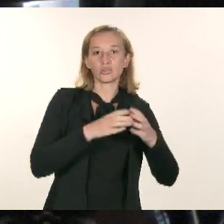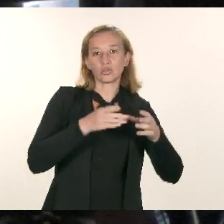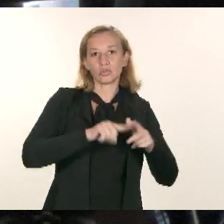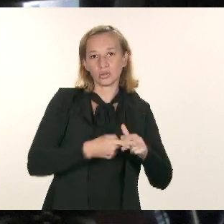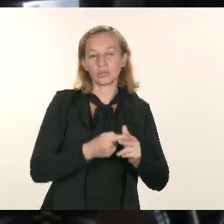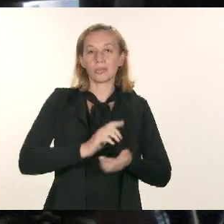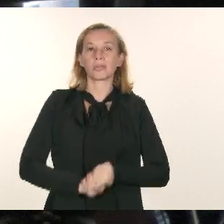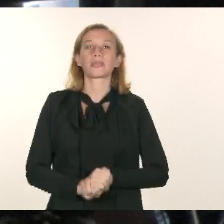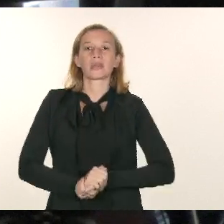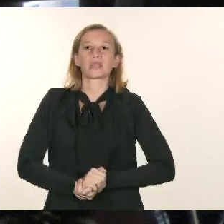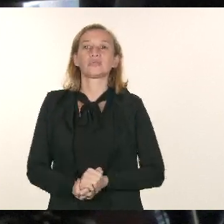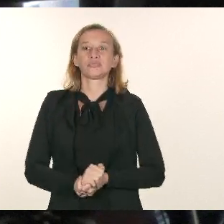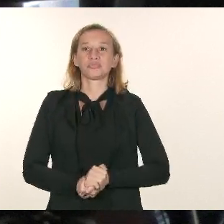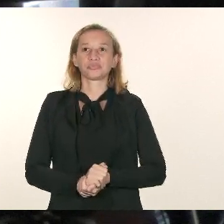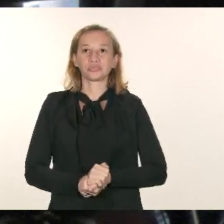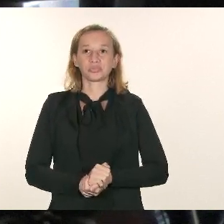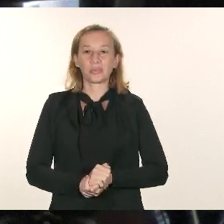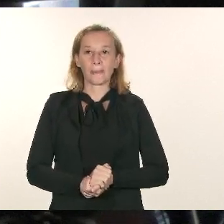comissões.